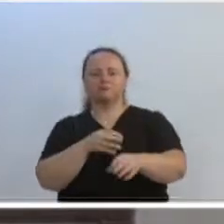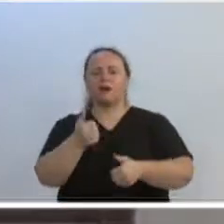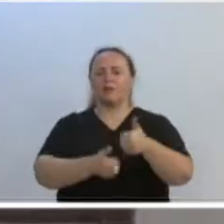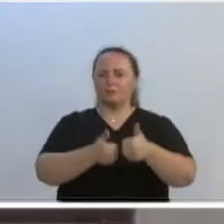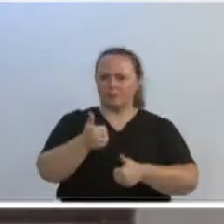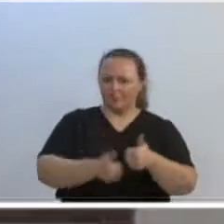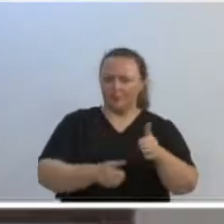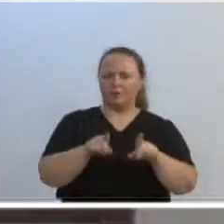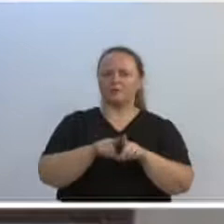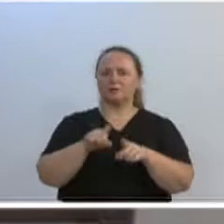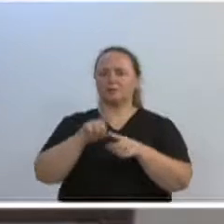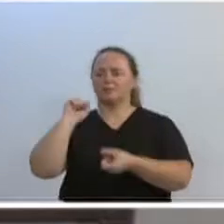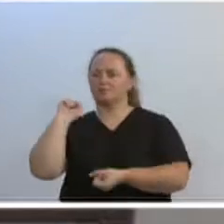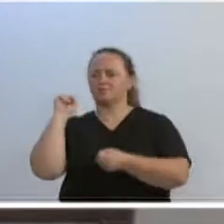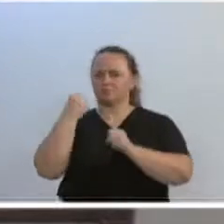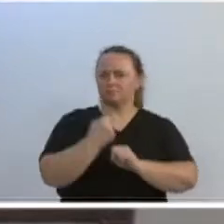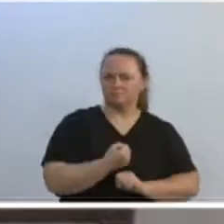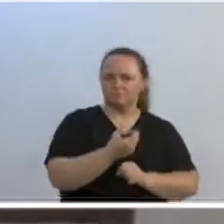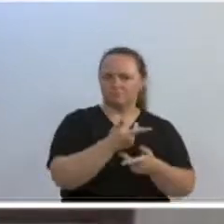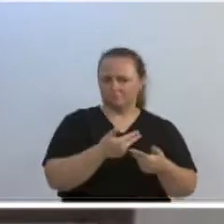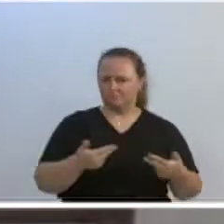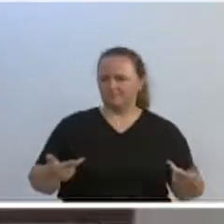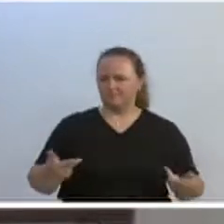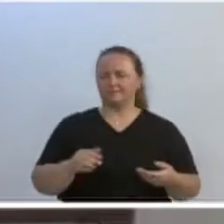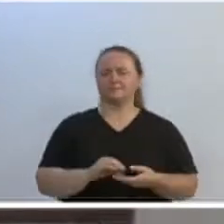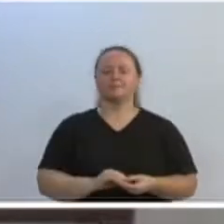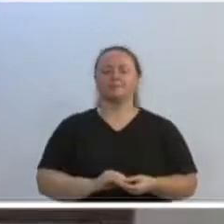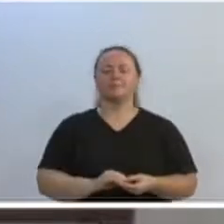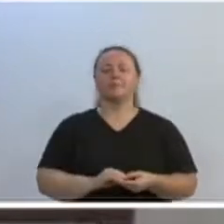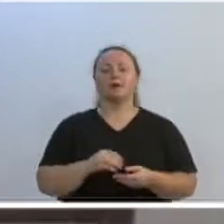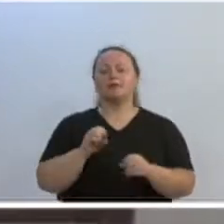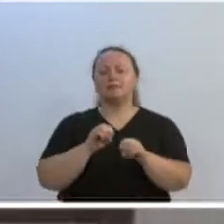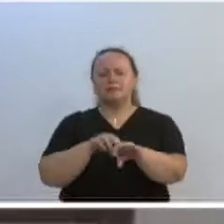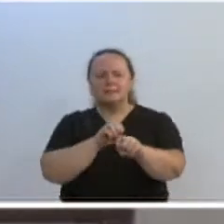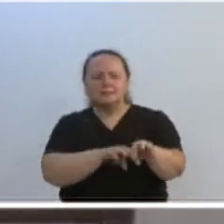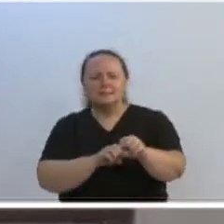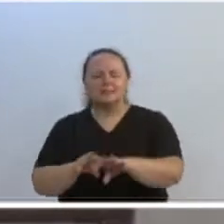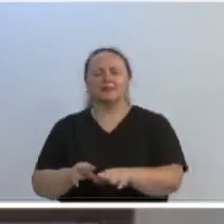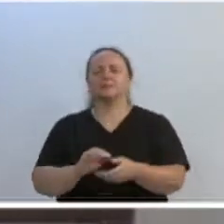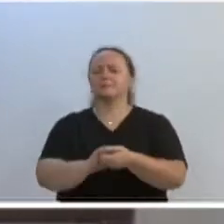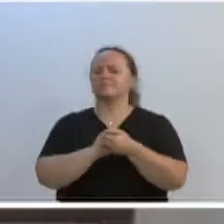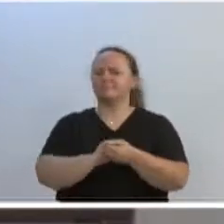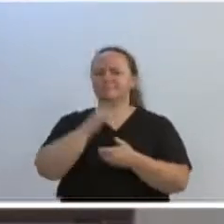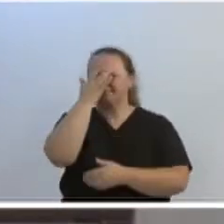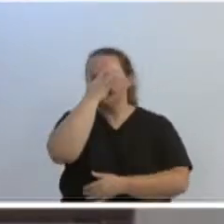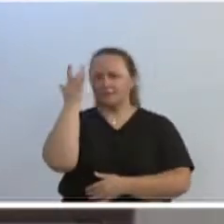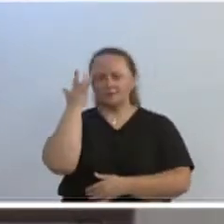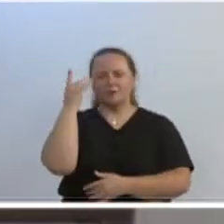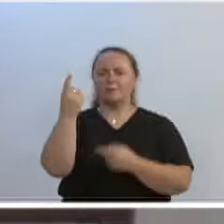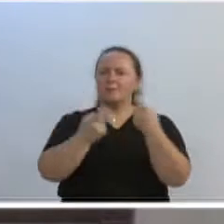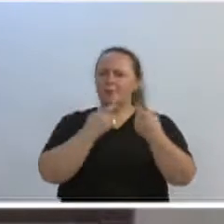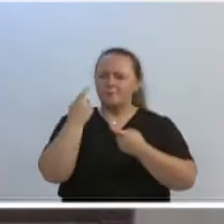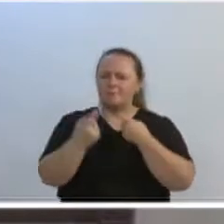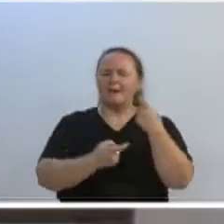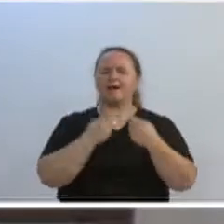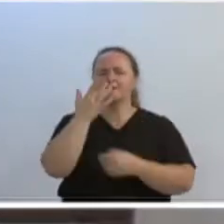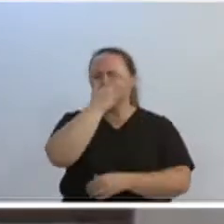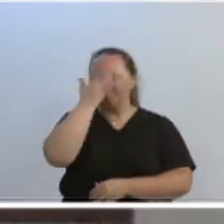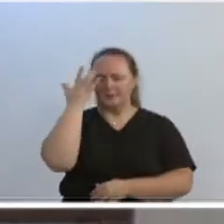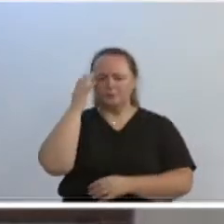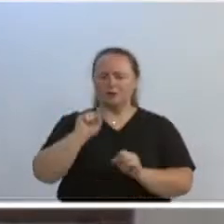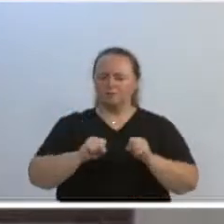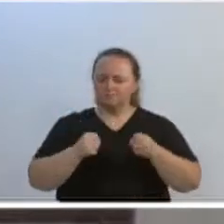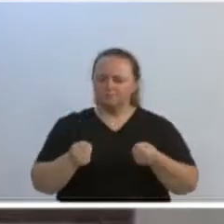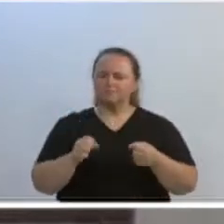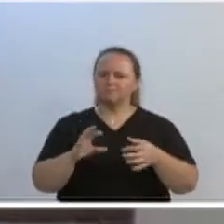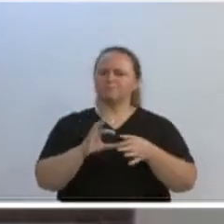jovens da região no esporte e dando a oportunidade de aprendizado parabéns aos envolvidos em especial o presidente aparício após que já foi presidente